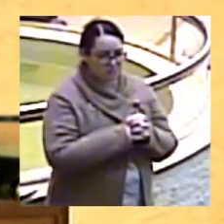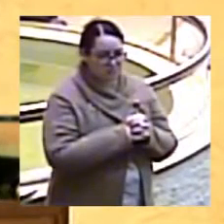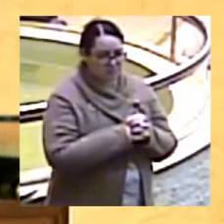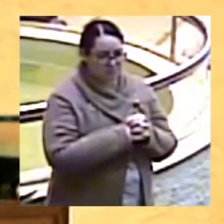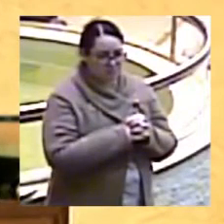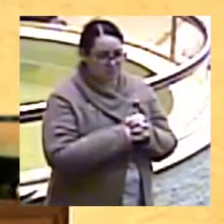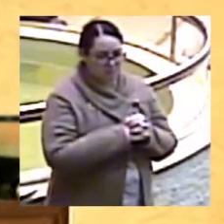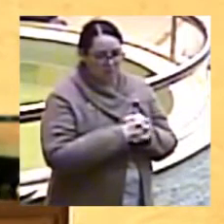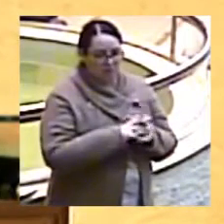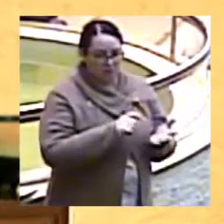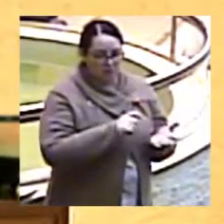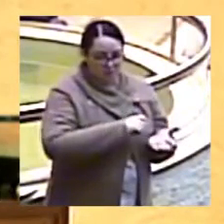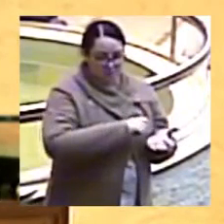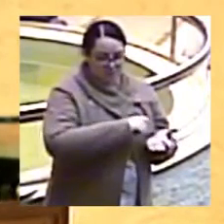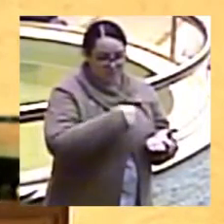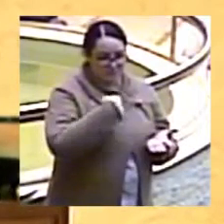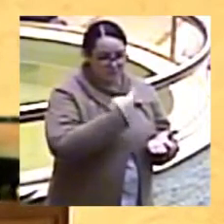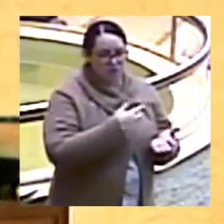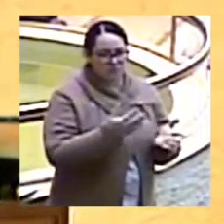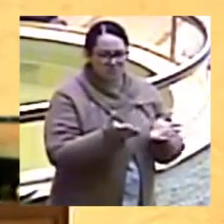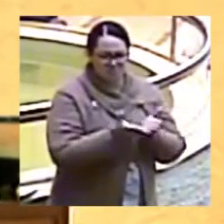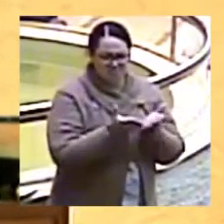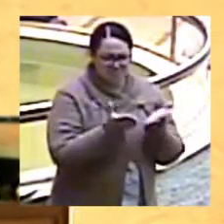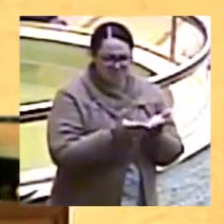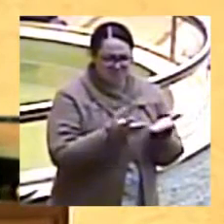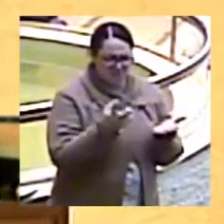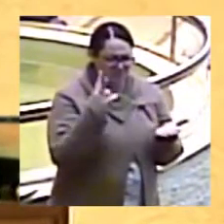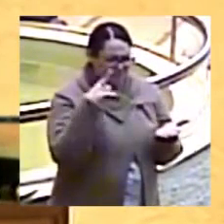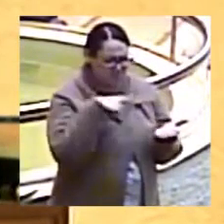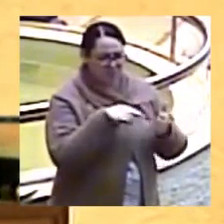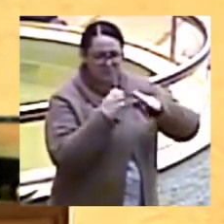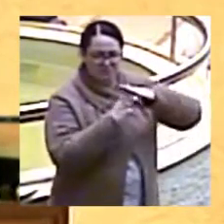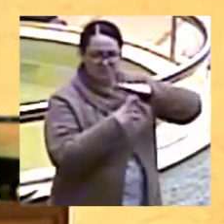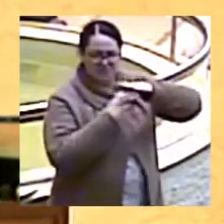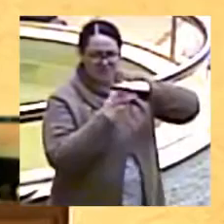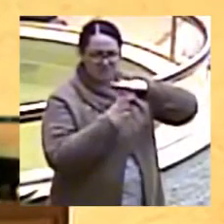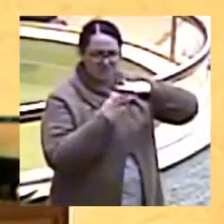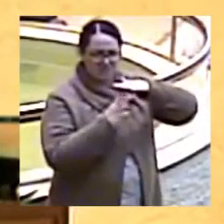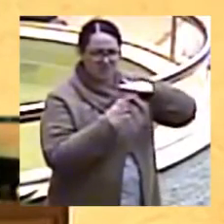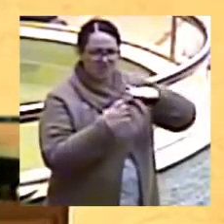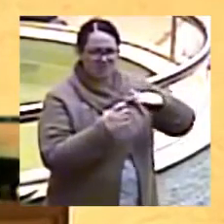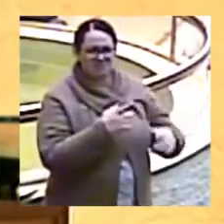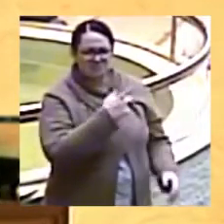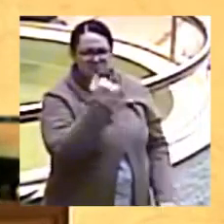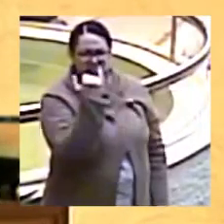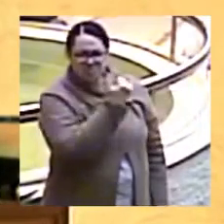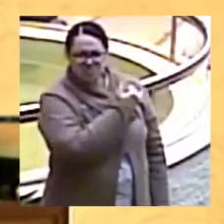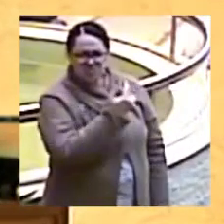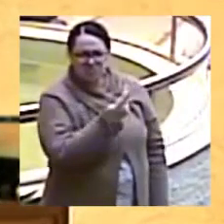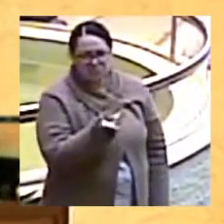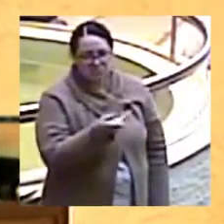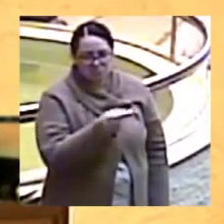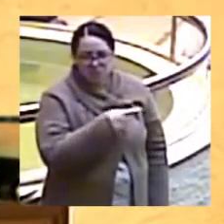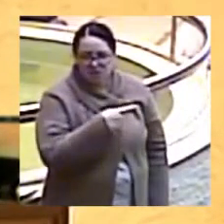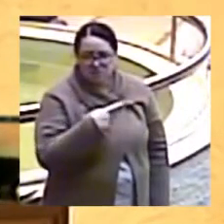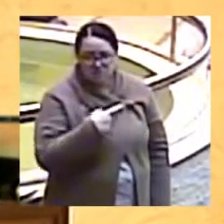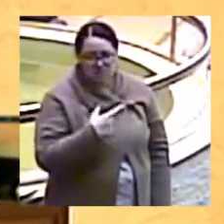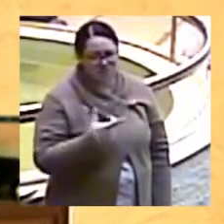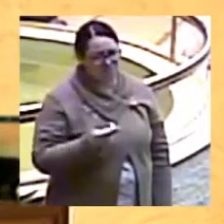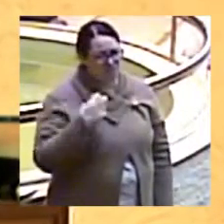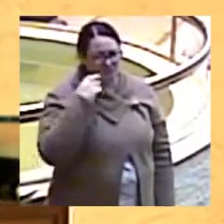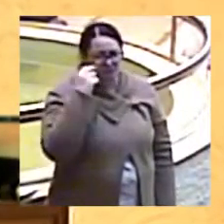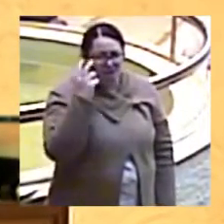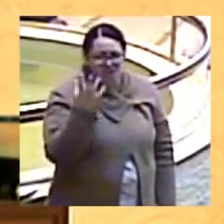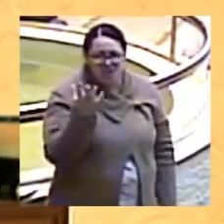meu ministério, empresários que dizem o seguinte, pastor, eu tenho medo de contratar crente para trabalhar comigo.